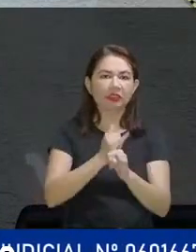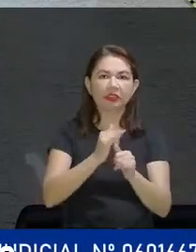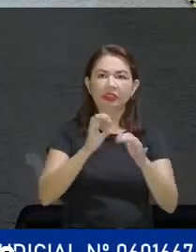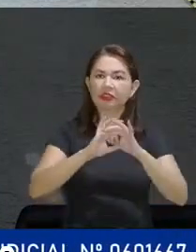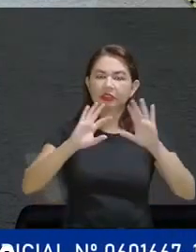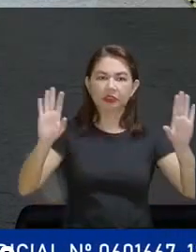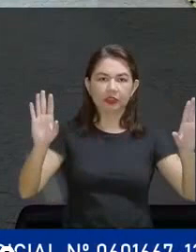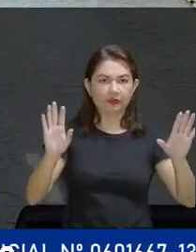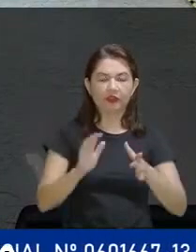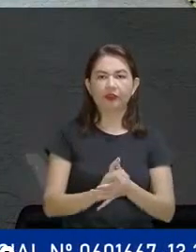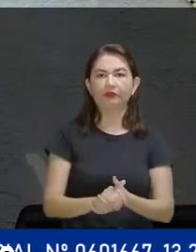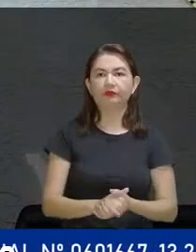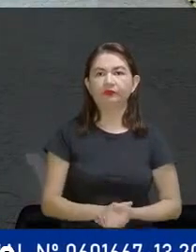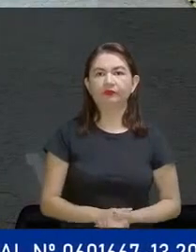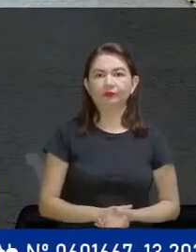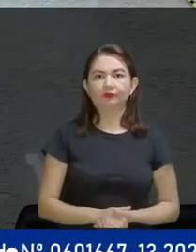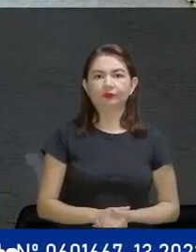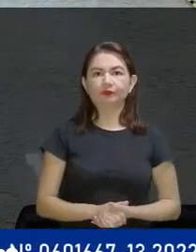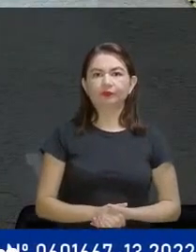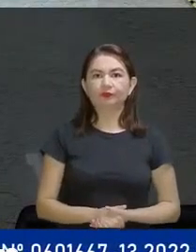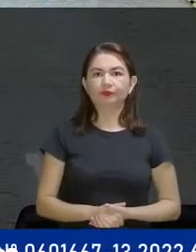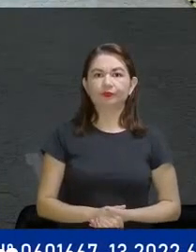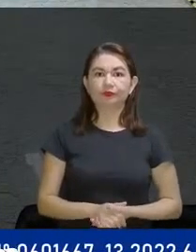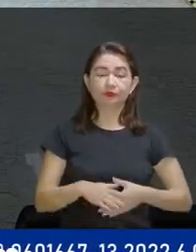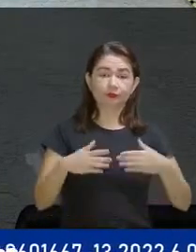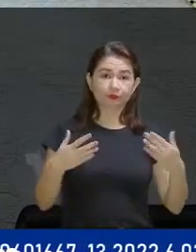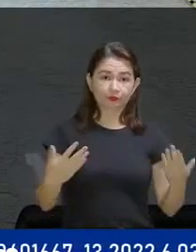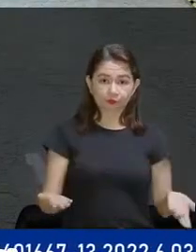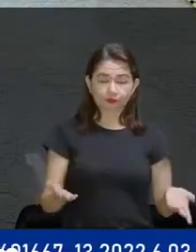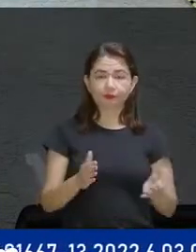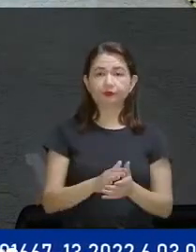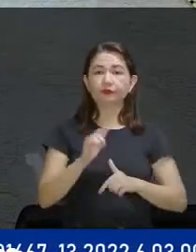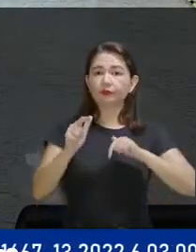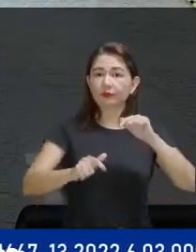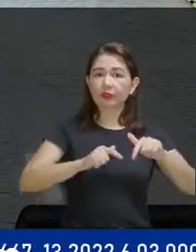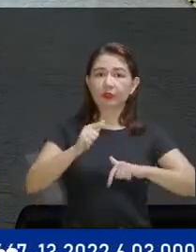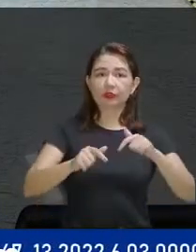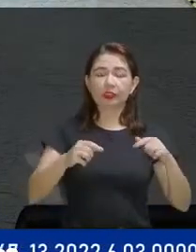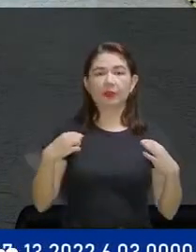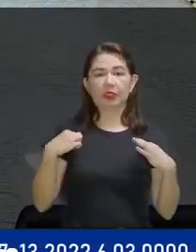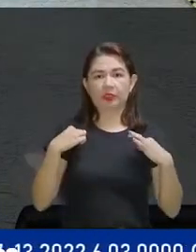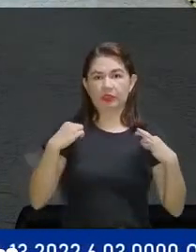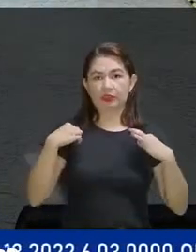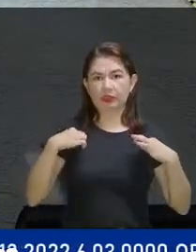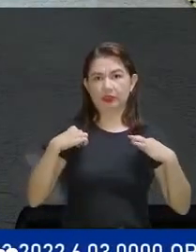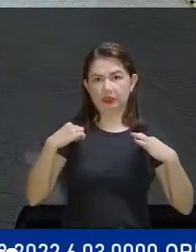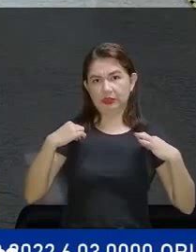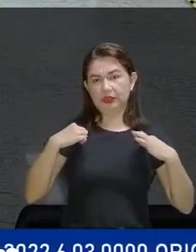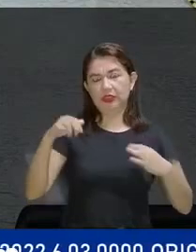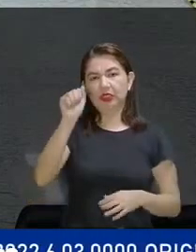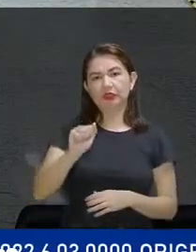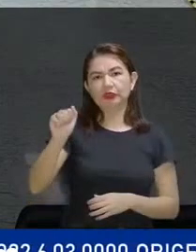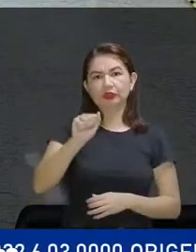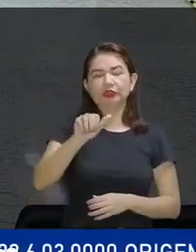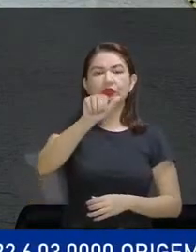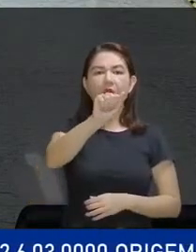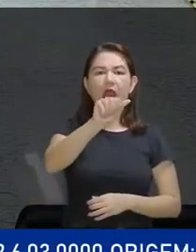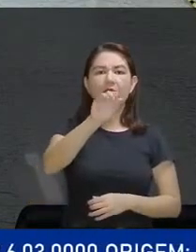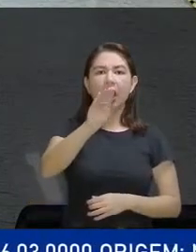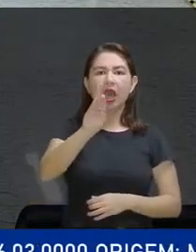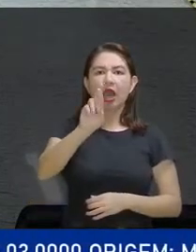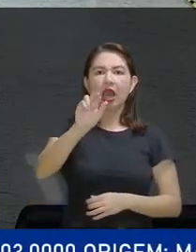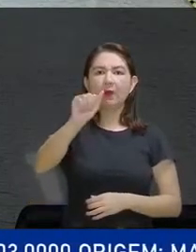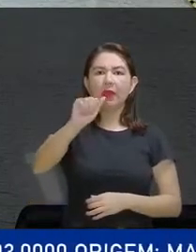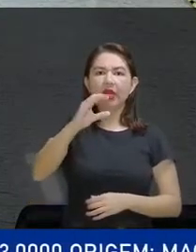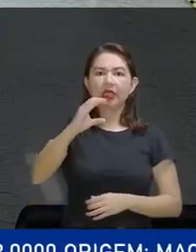mês. E que essas ações solidárias são desenvolvidas pela Associação Abrace e em suas